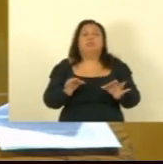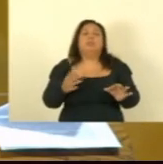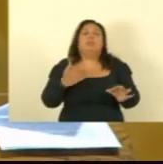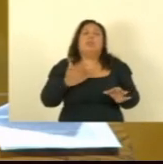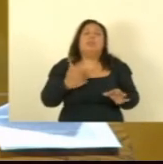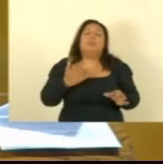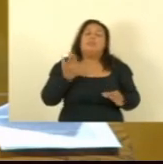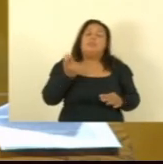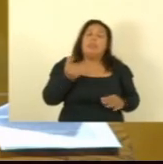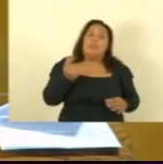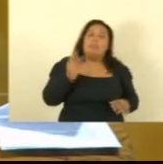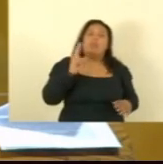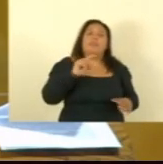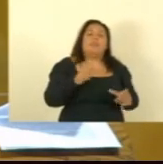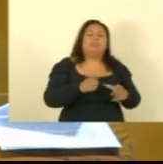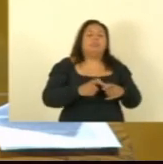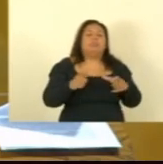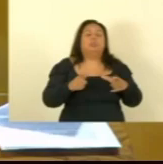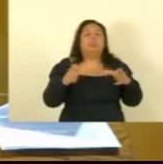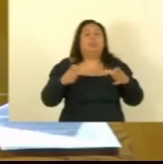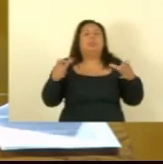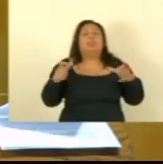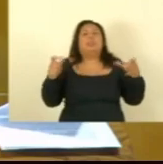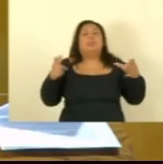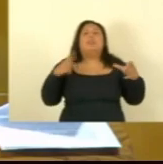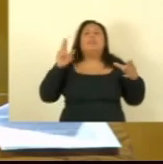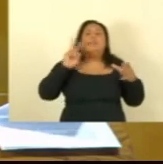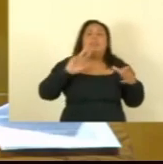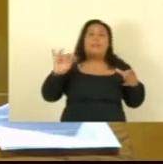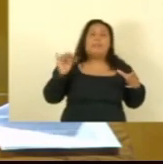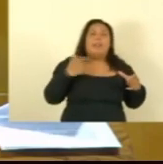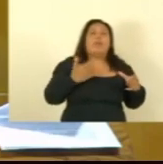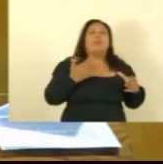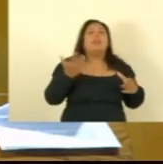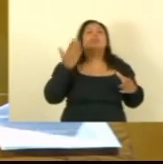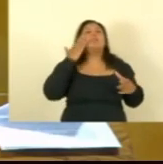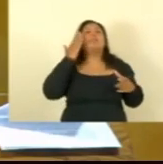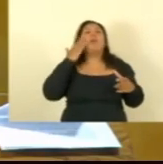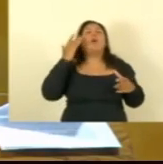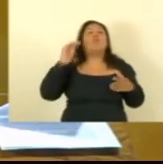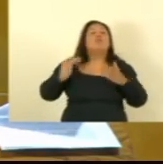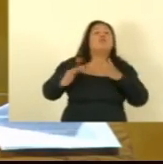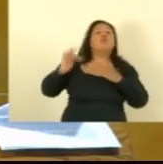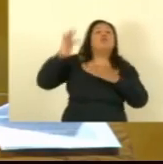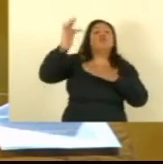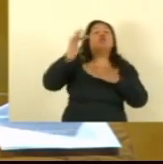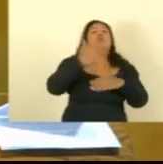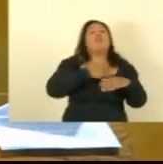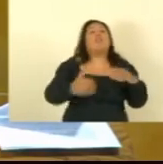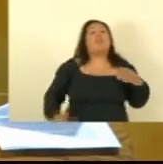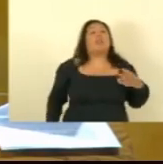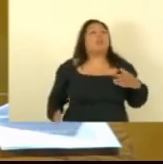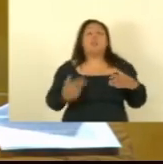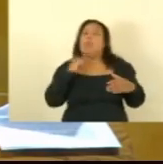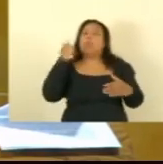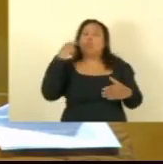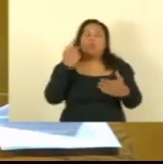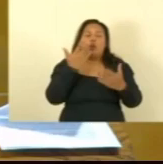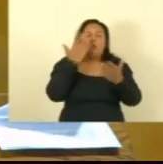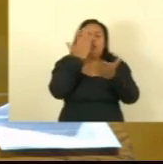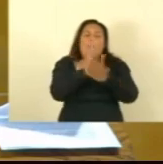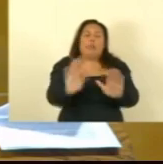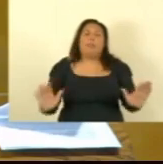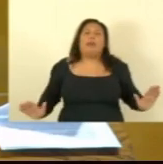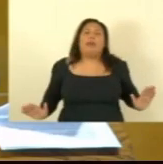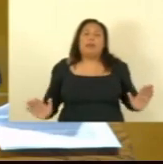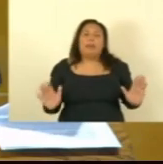esse valor que vai crescendo com o passar do tempo, e eu quero ver se outro governador que entrar vai tirar, que ele não é doido,